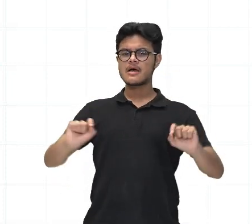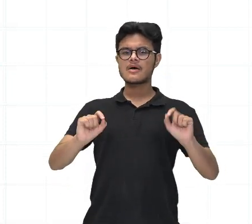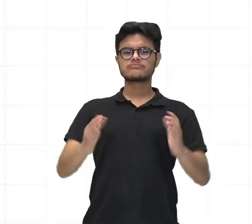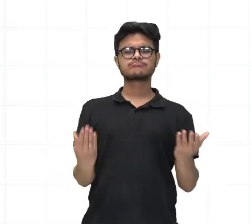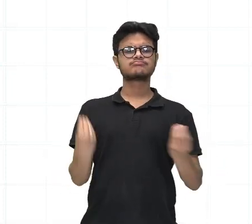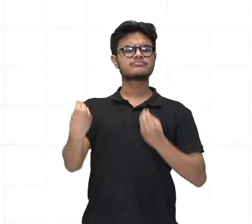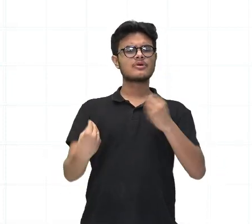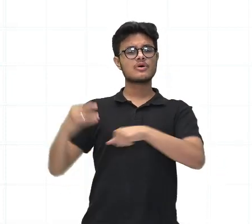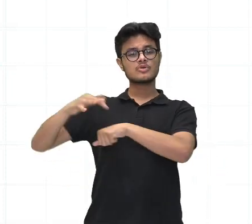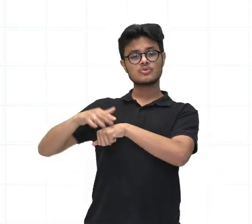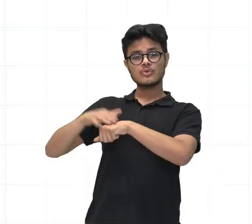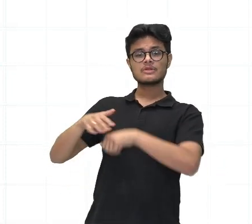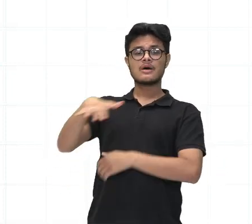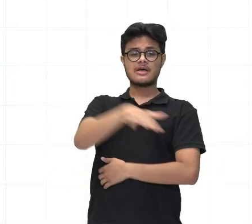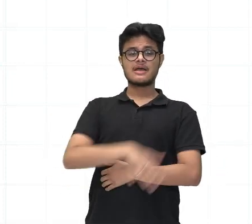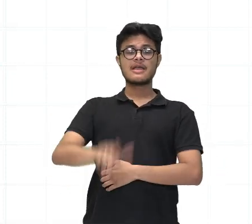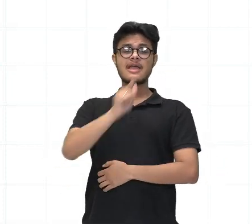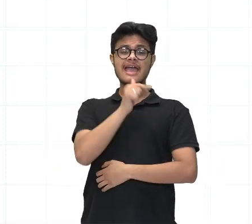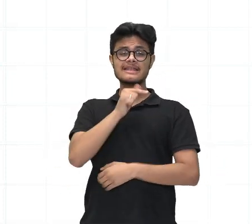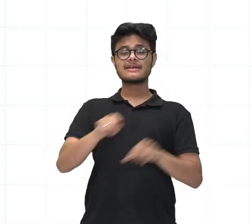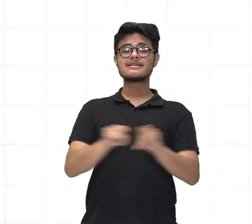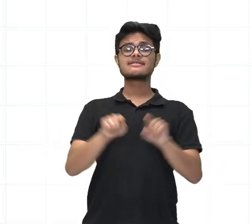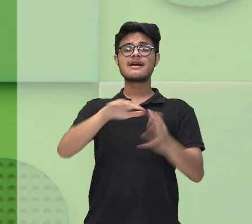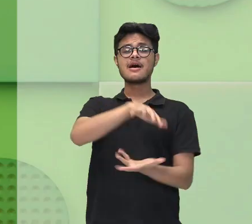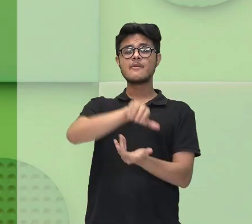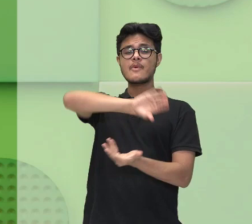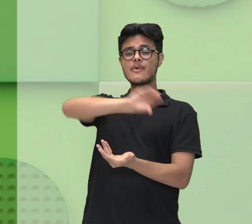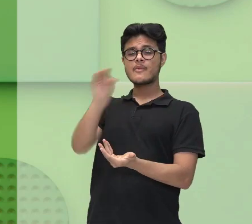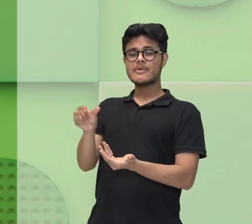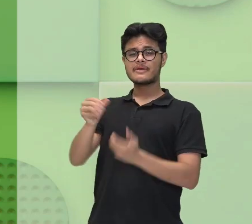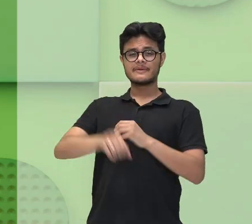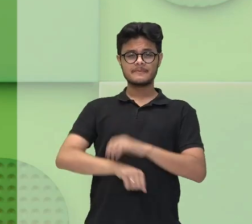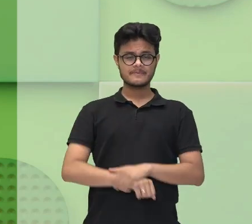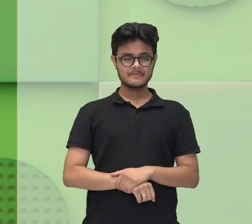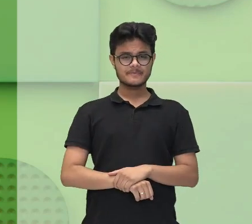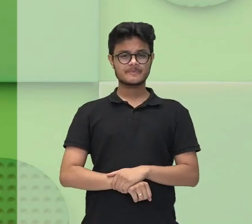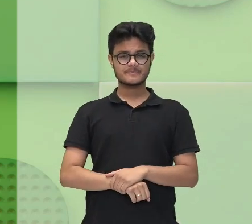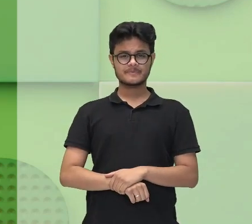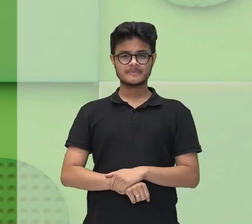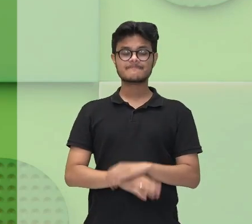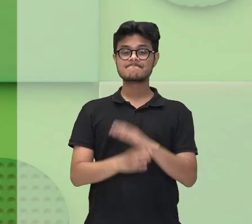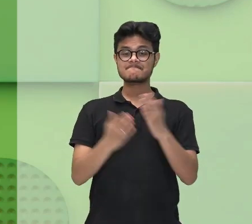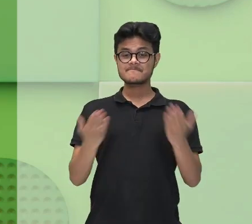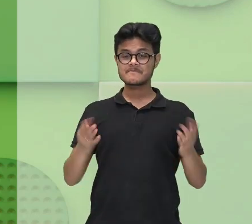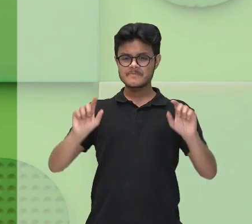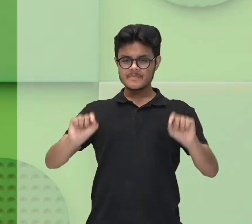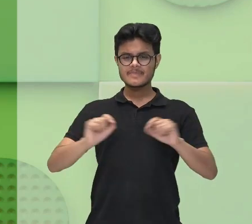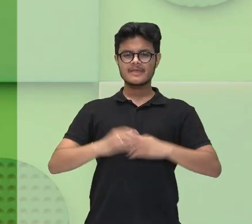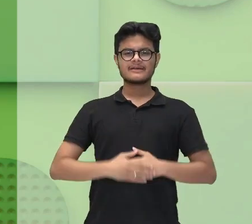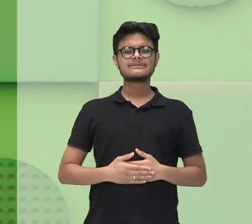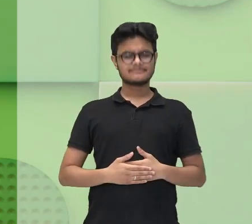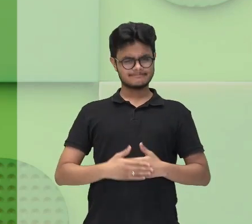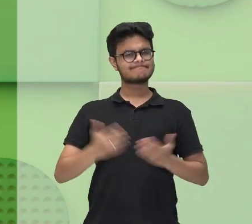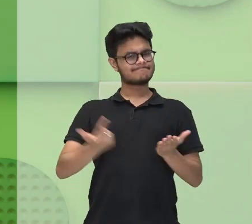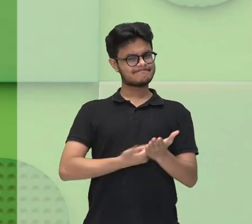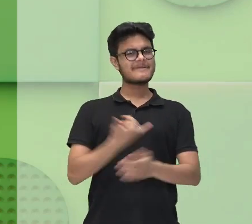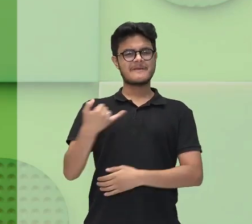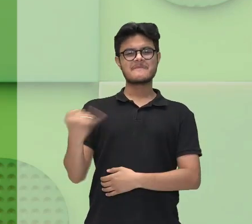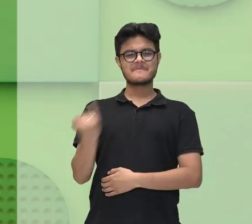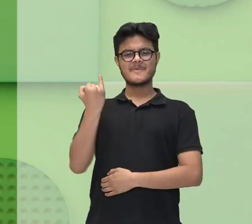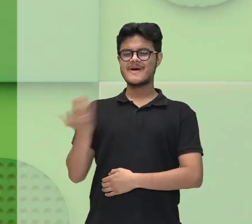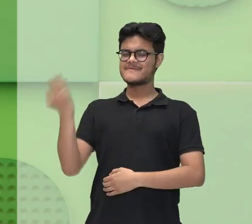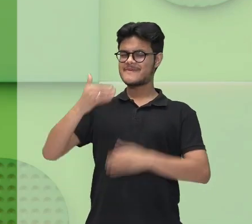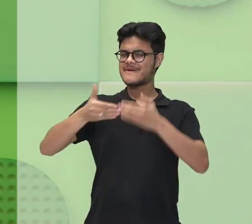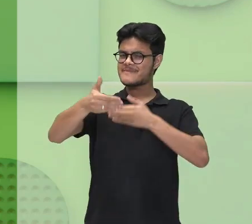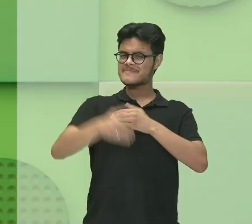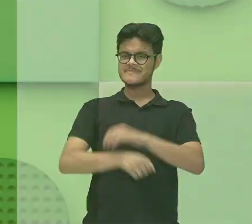as doenças de veiculação hídrica e atmosférica. Então, caderno e caneta na mão e vamos